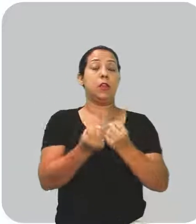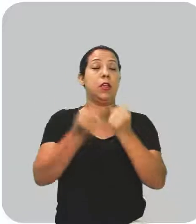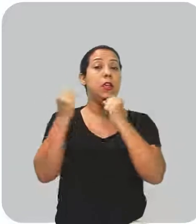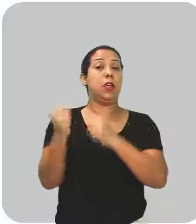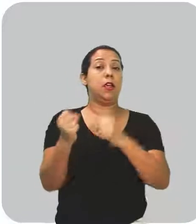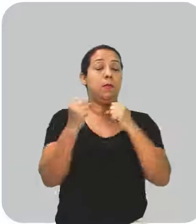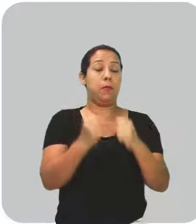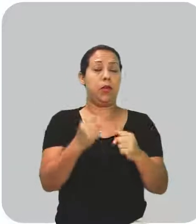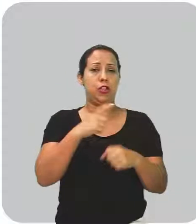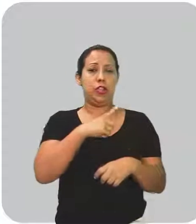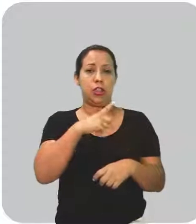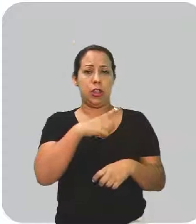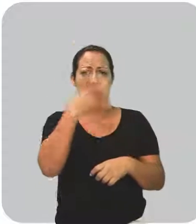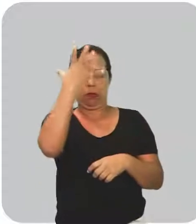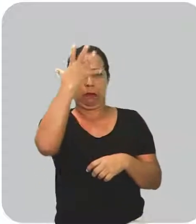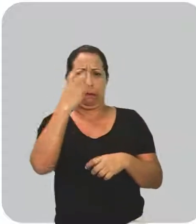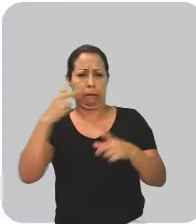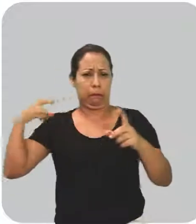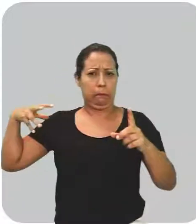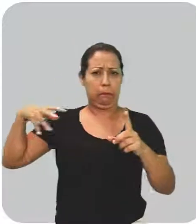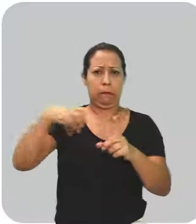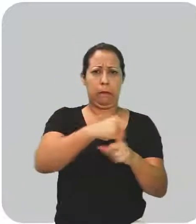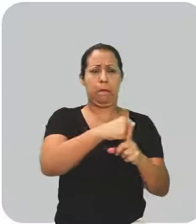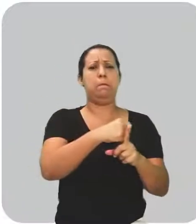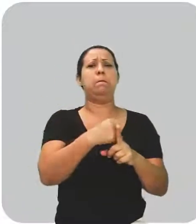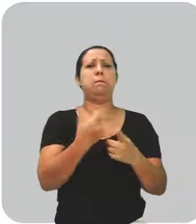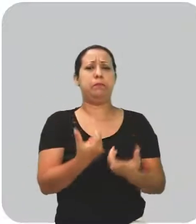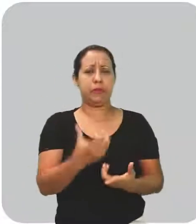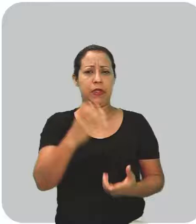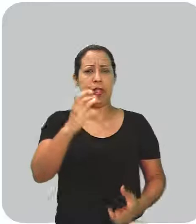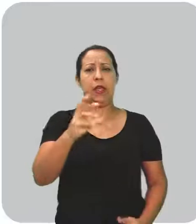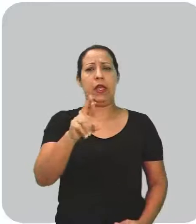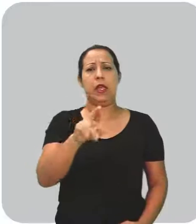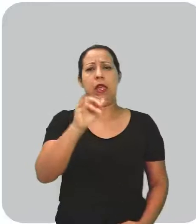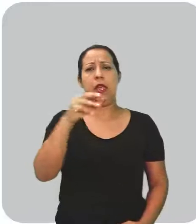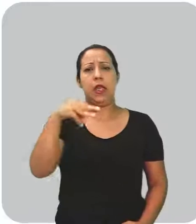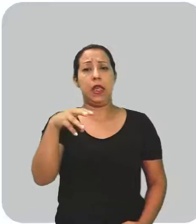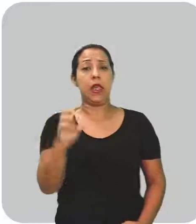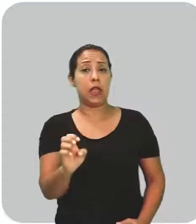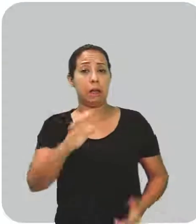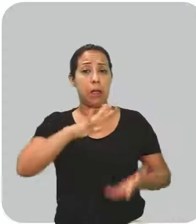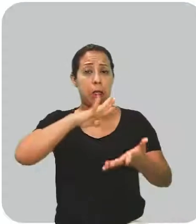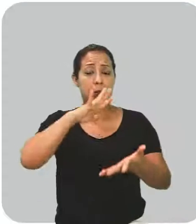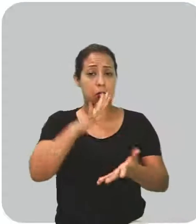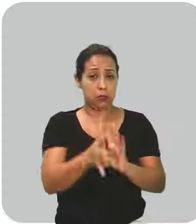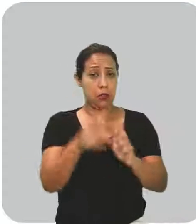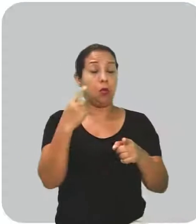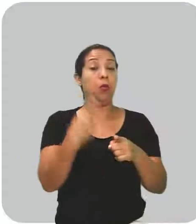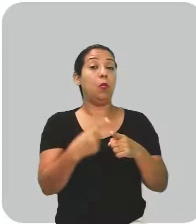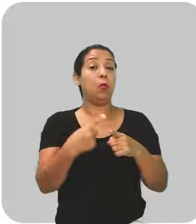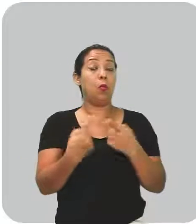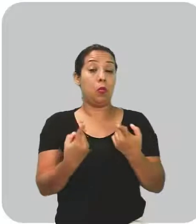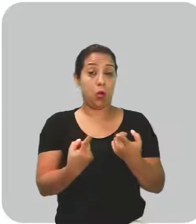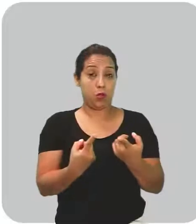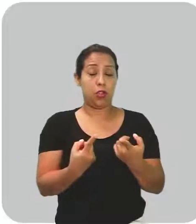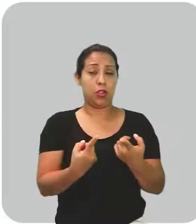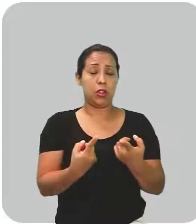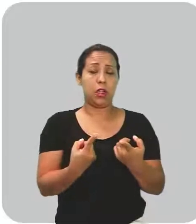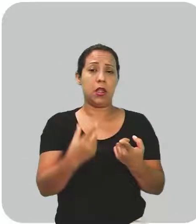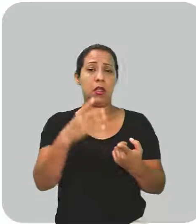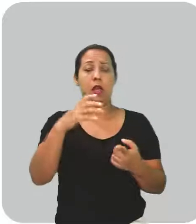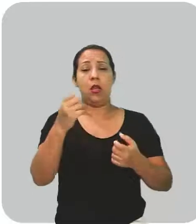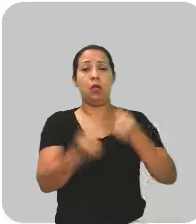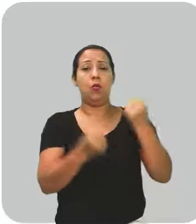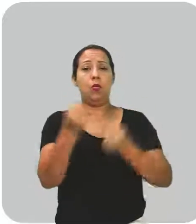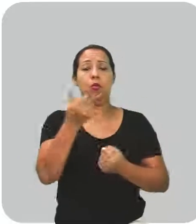sérios acidentes. E é crime e tem punição para o motorista. O álcool